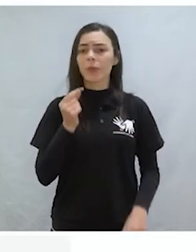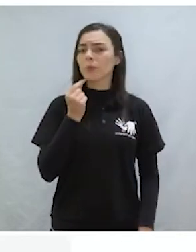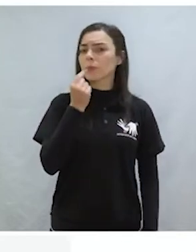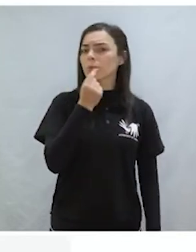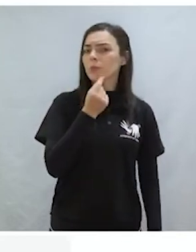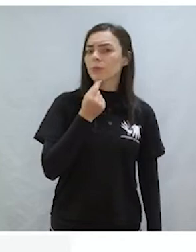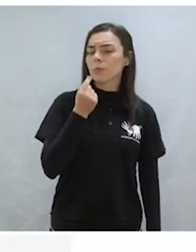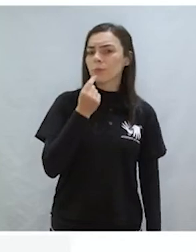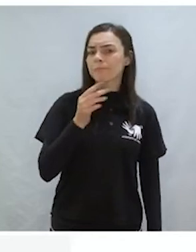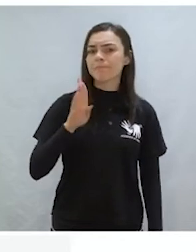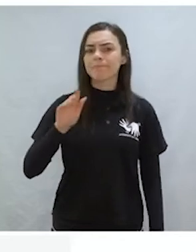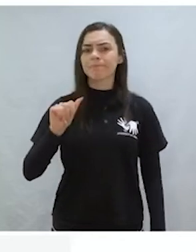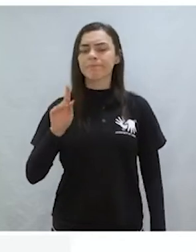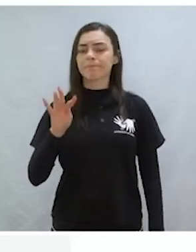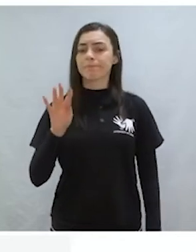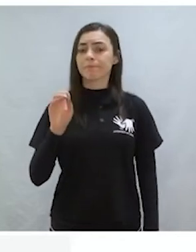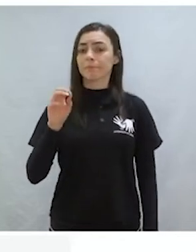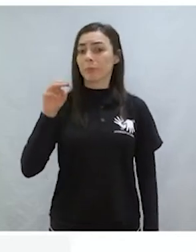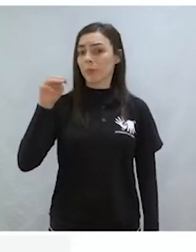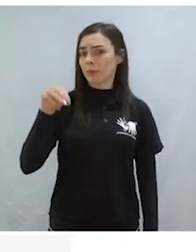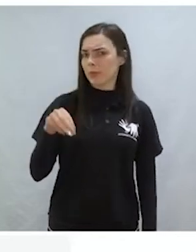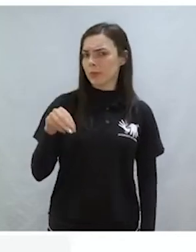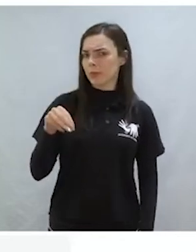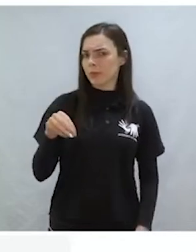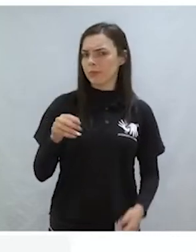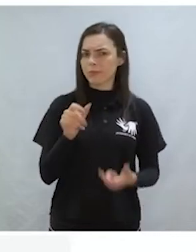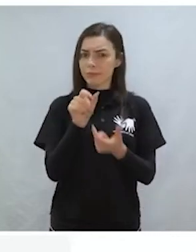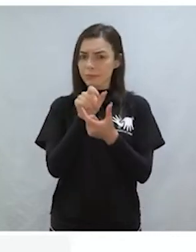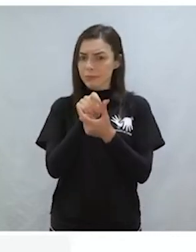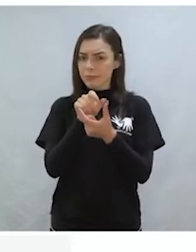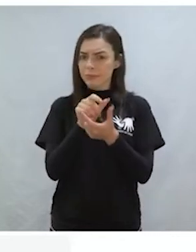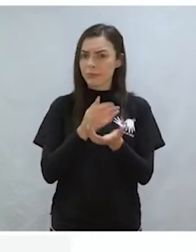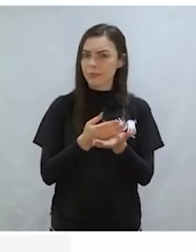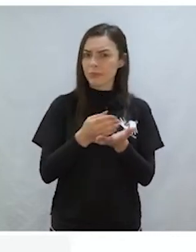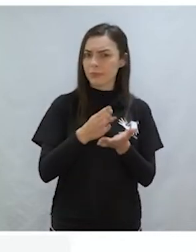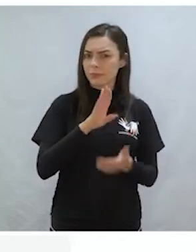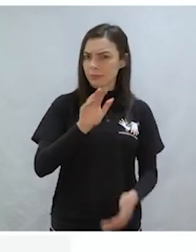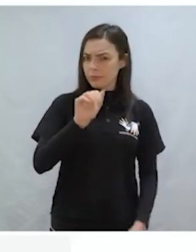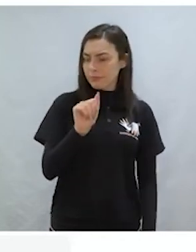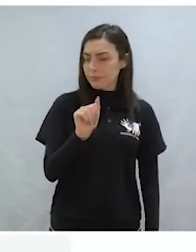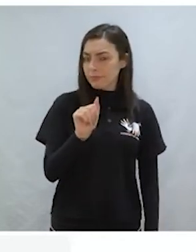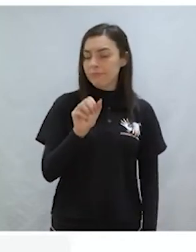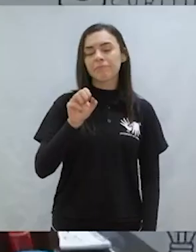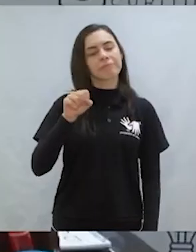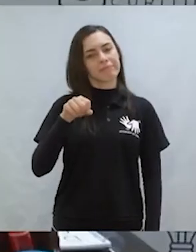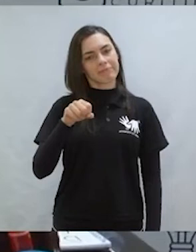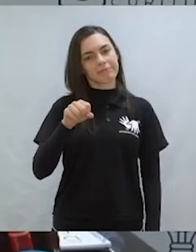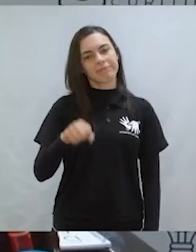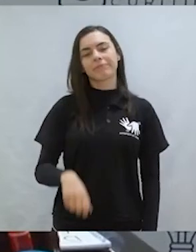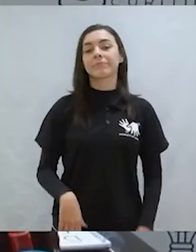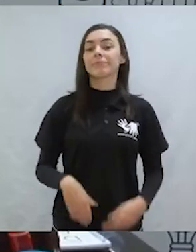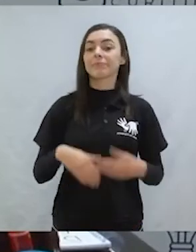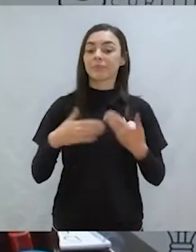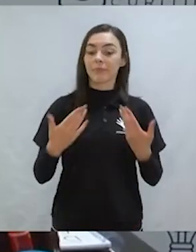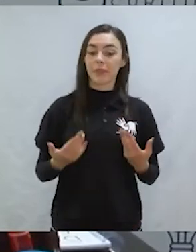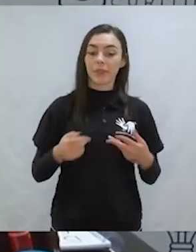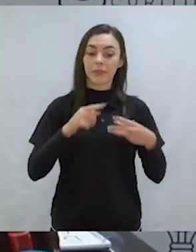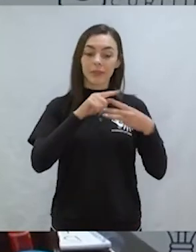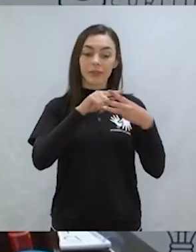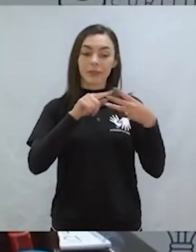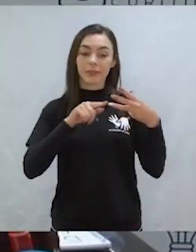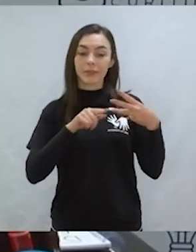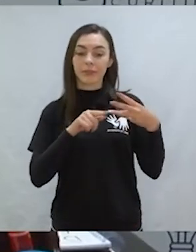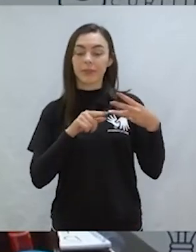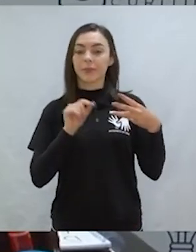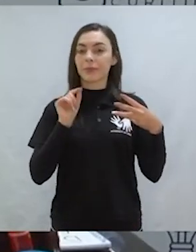Um batom. Batom começa com ba. Olhem só. Então, nós